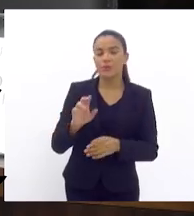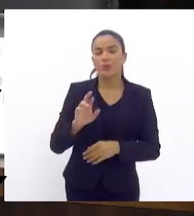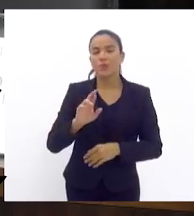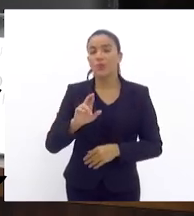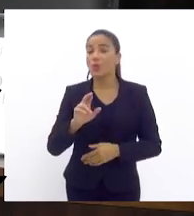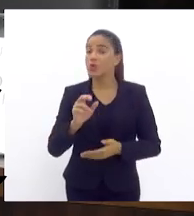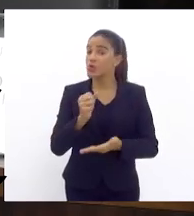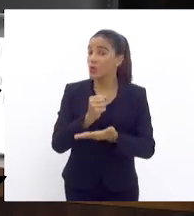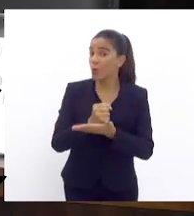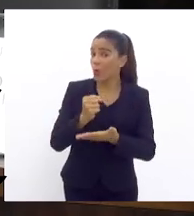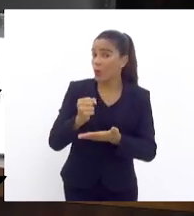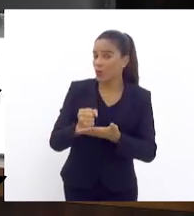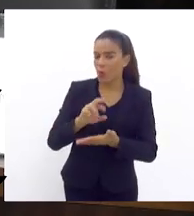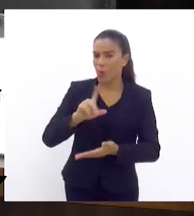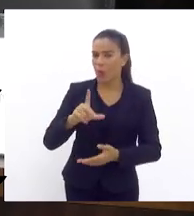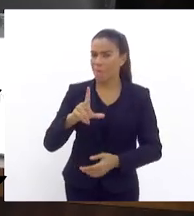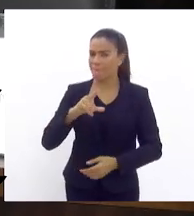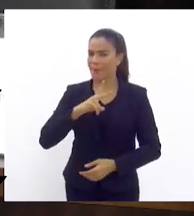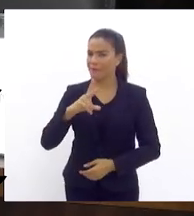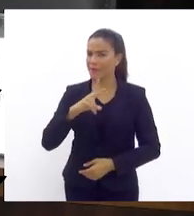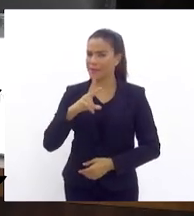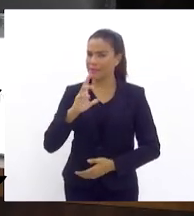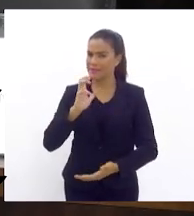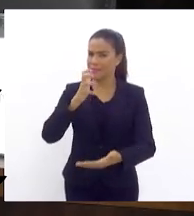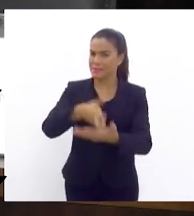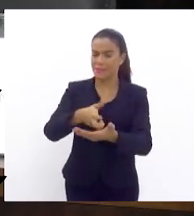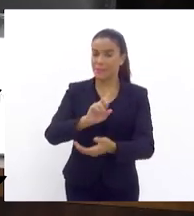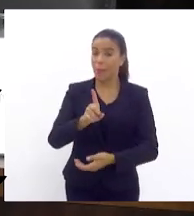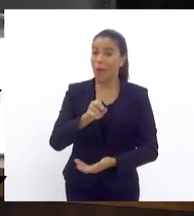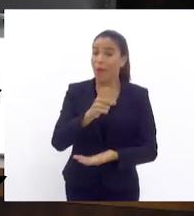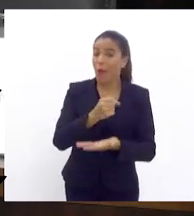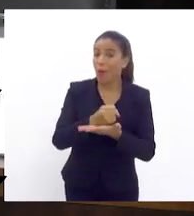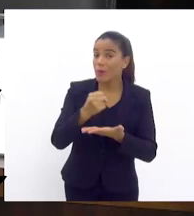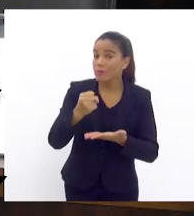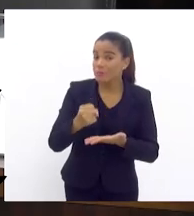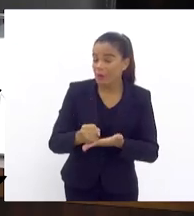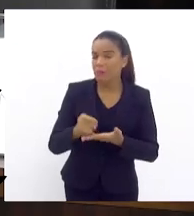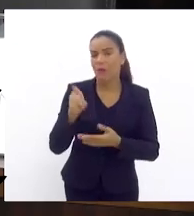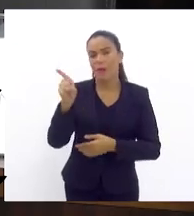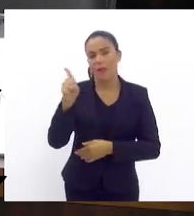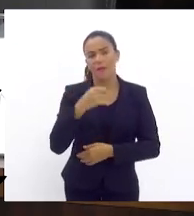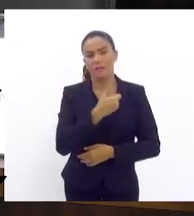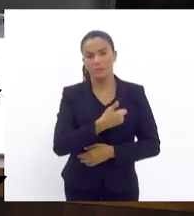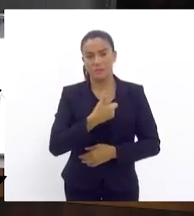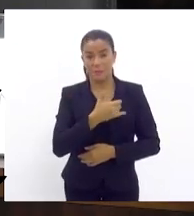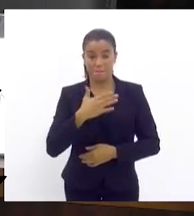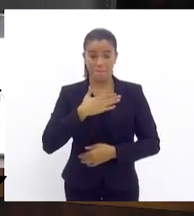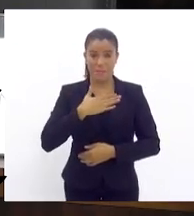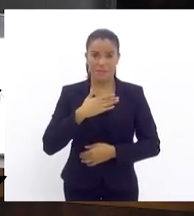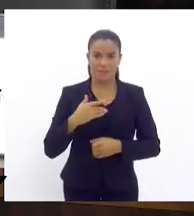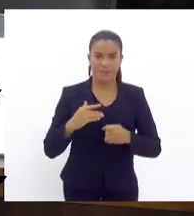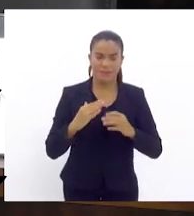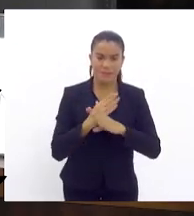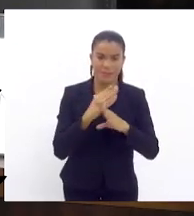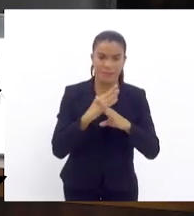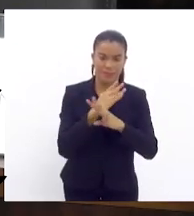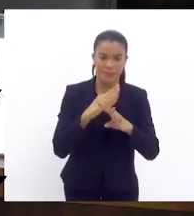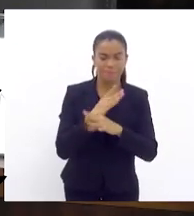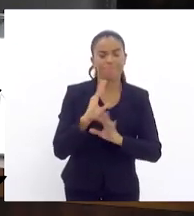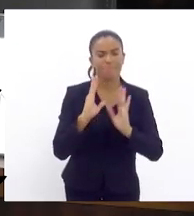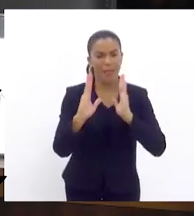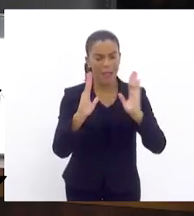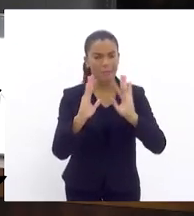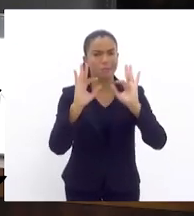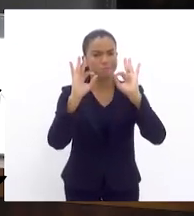de concessão, né? Nem privatização, concessão lá do saneamento em São João de Meriti, da minha cidade. Na época, realmente,